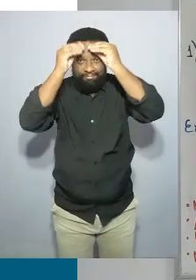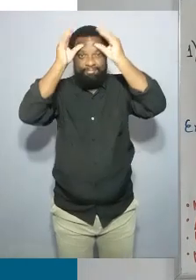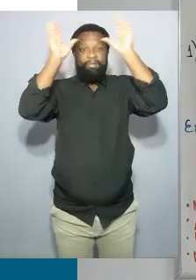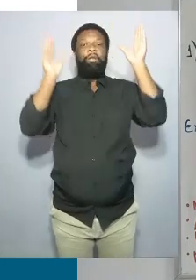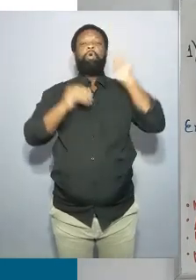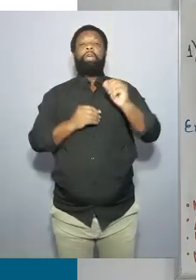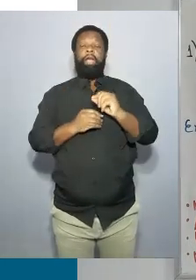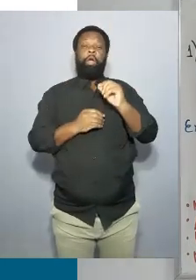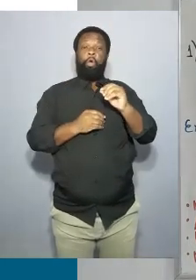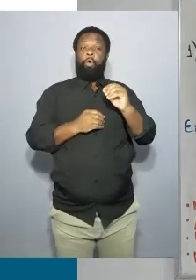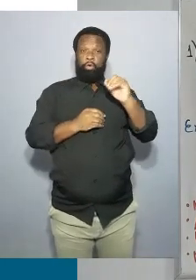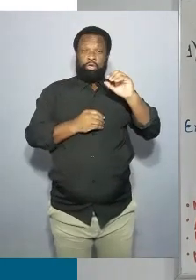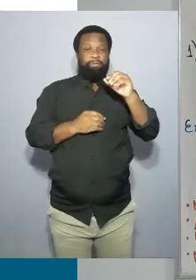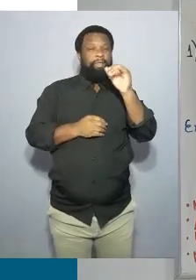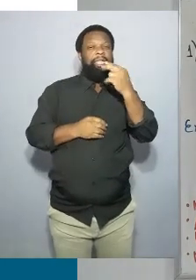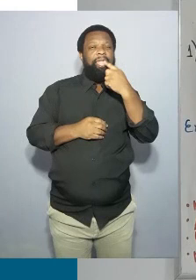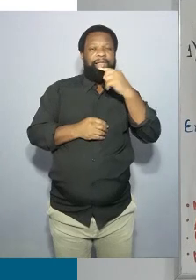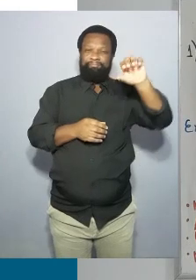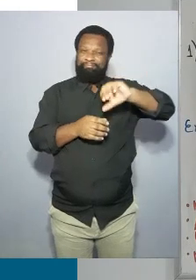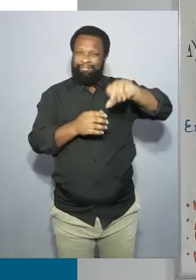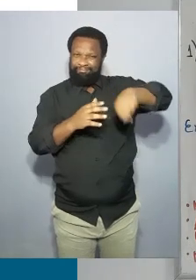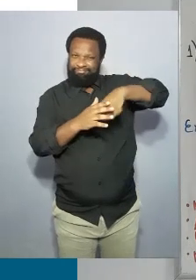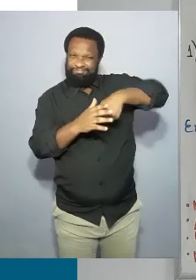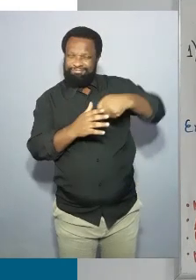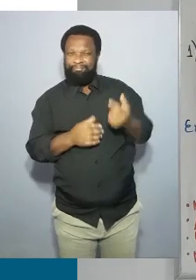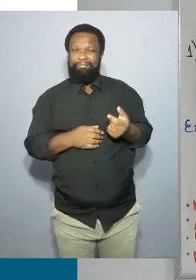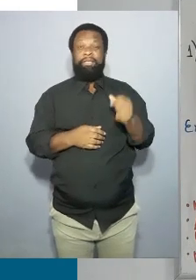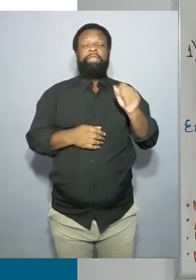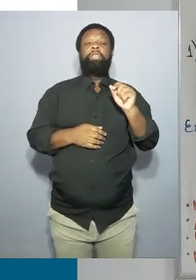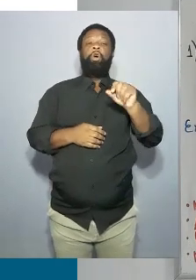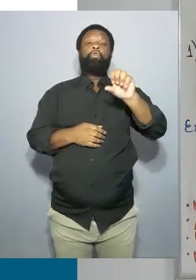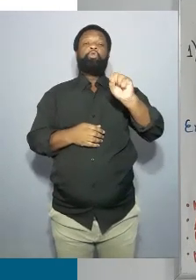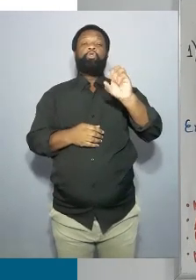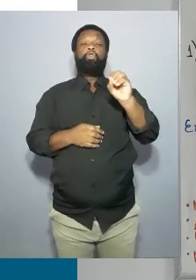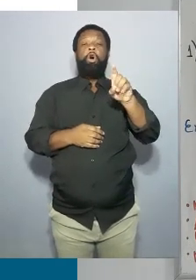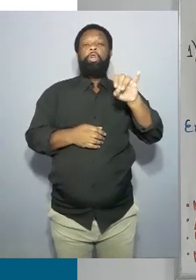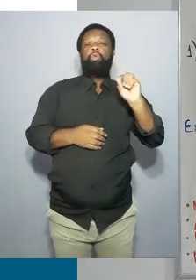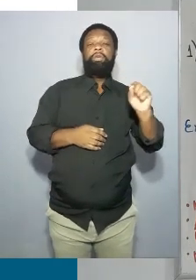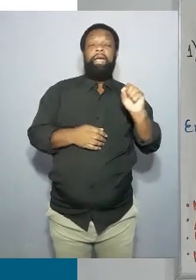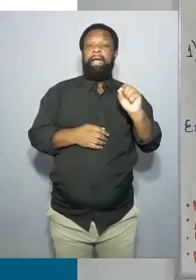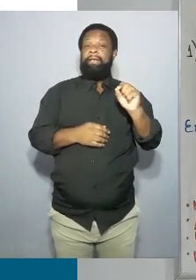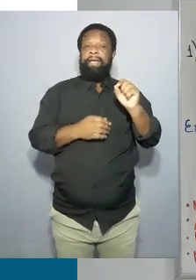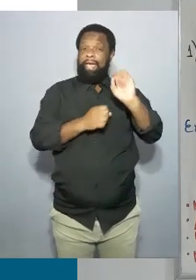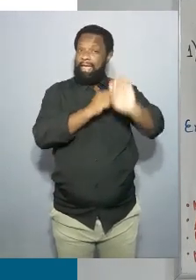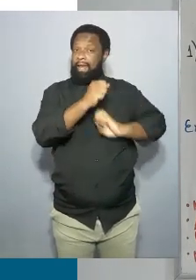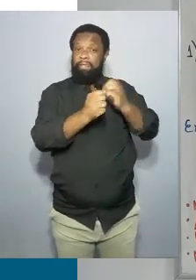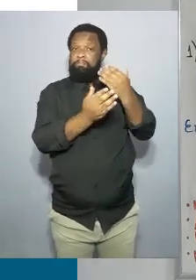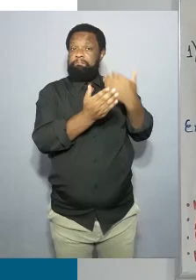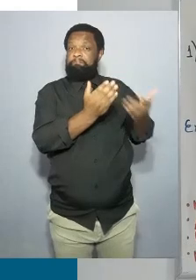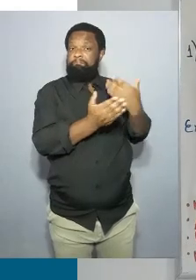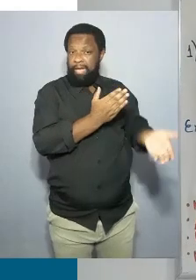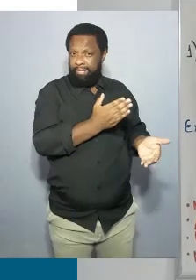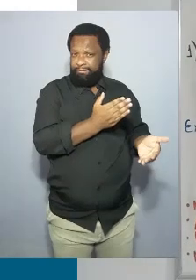do cloreto de sódio, que é o sal de cozinha. Bom, pessoal, o sódio tem essa tendência de perder um elétron,